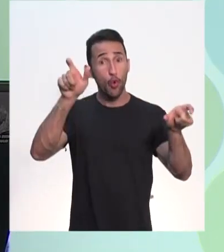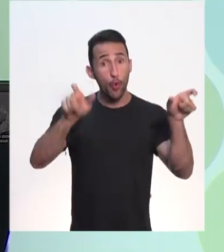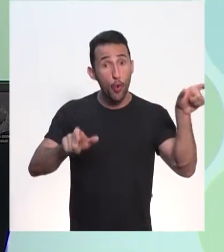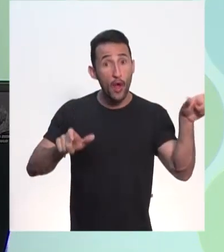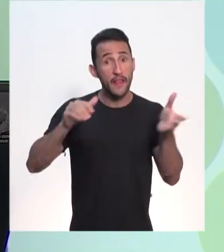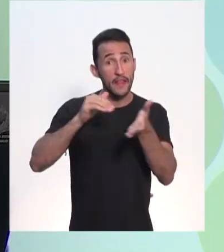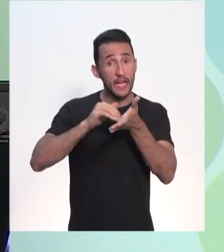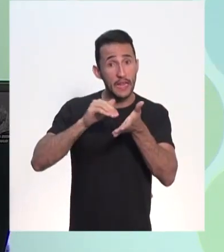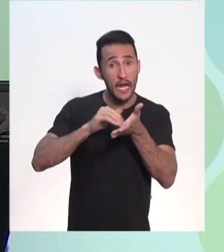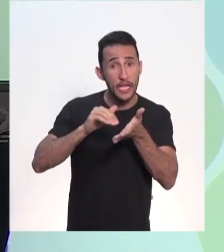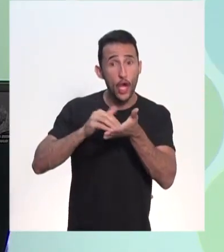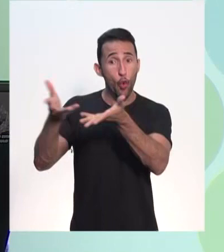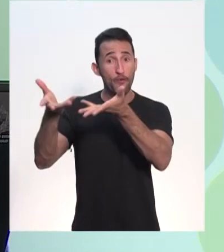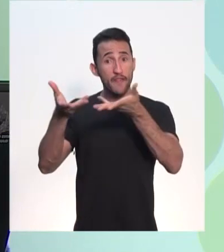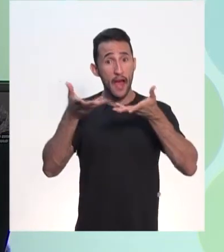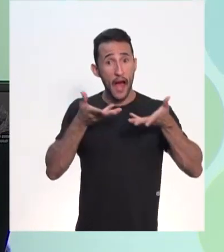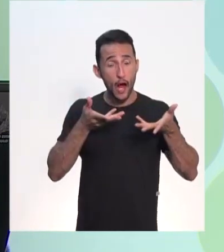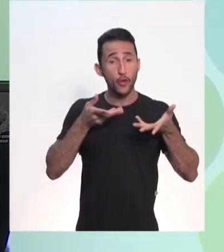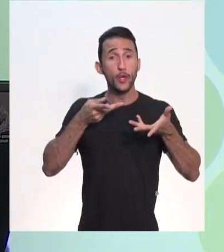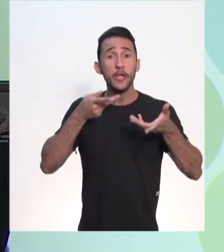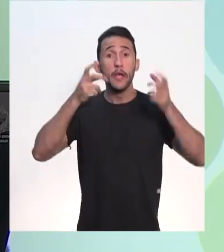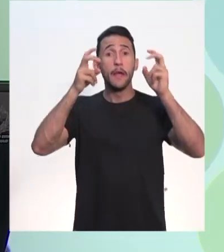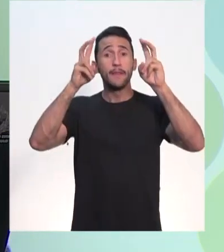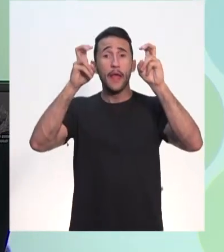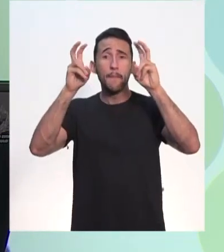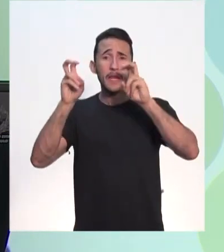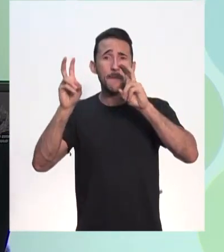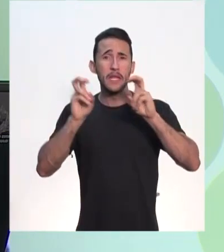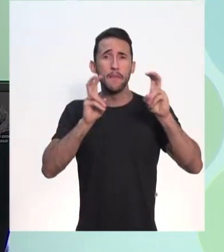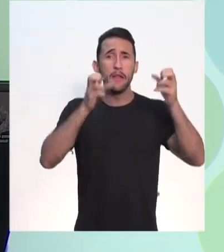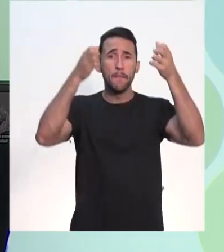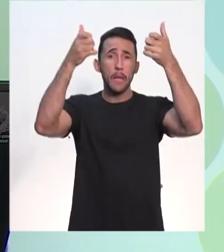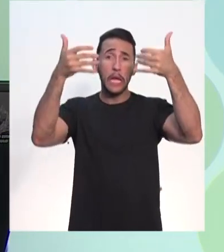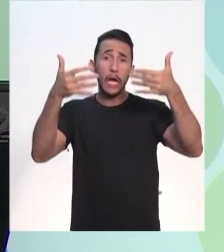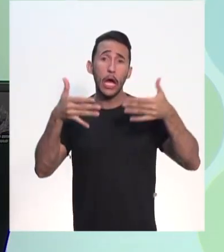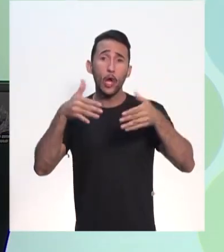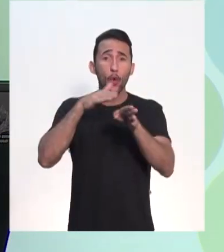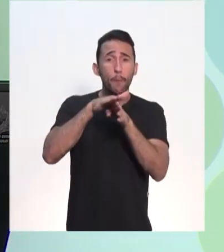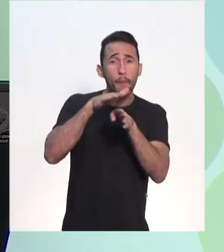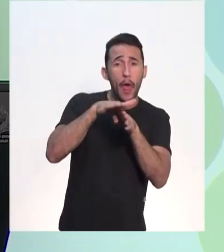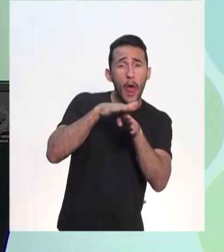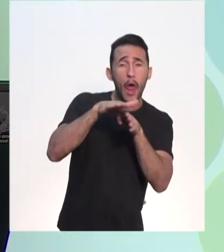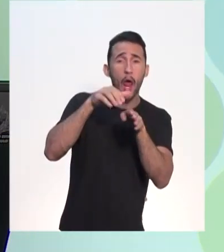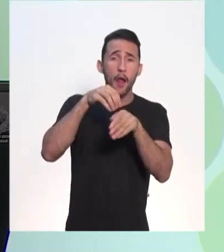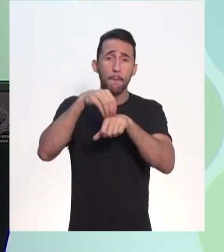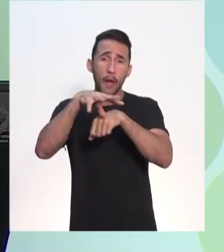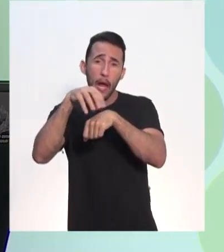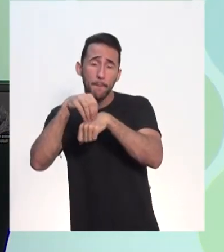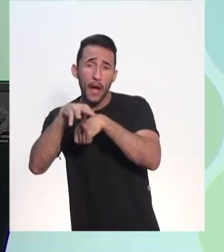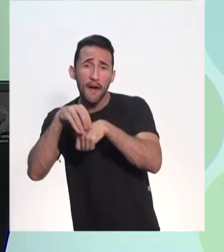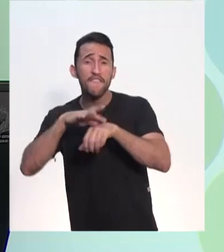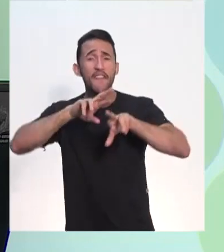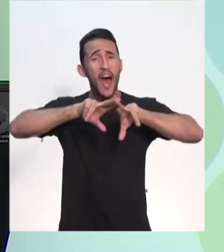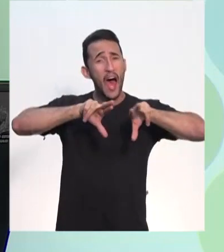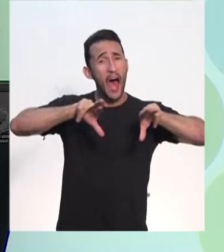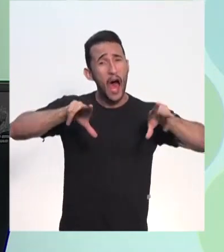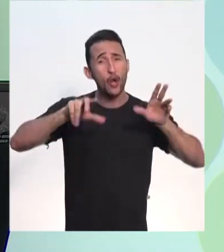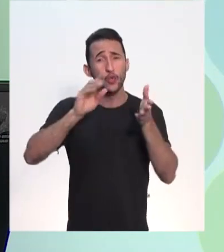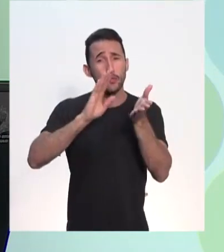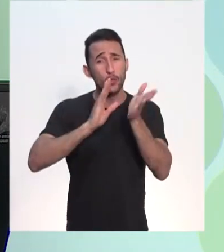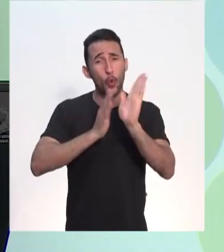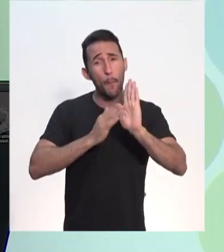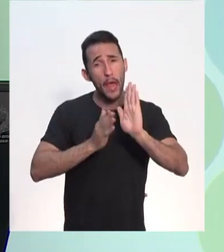na minha fala de abertura. Nós tivemos aí uma série de atividades que foram desenvolvidas durante